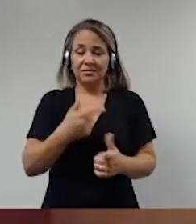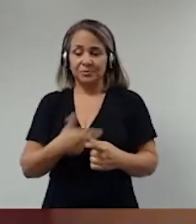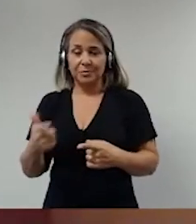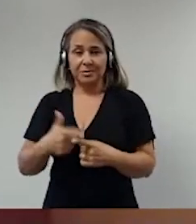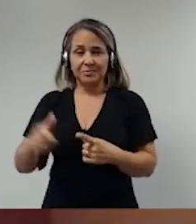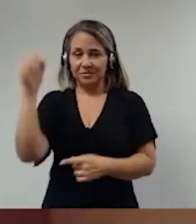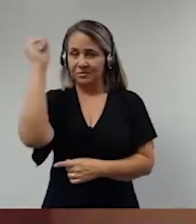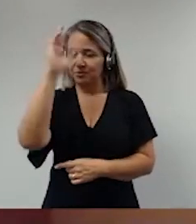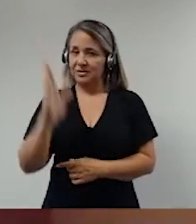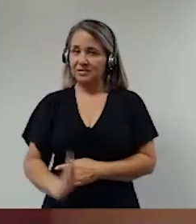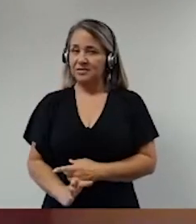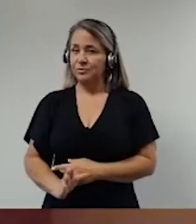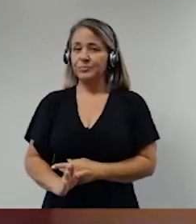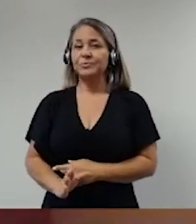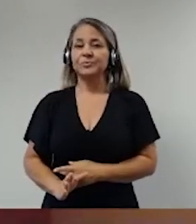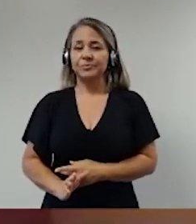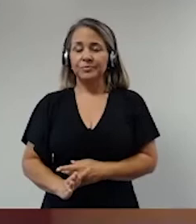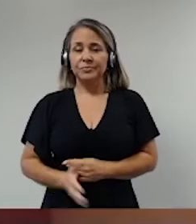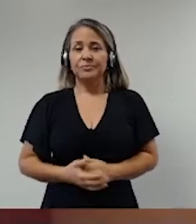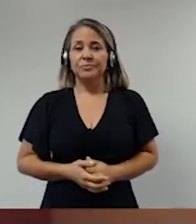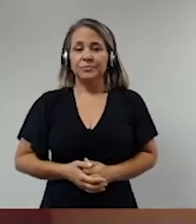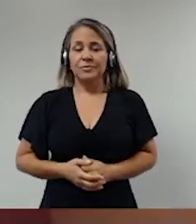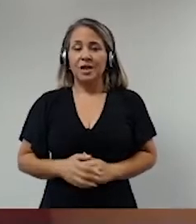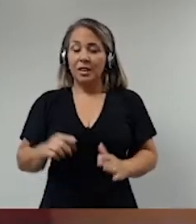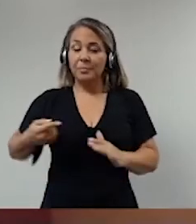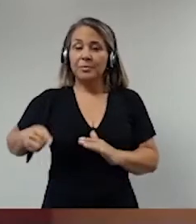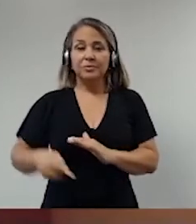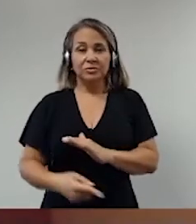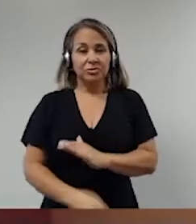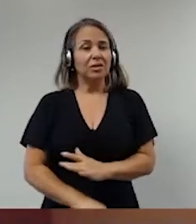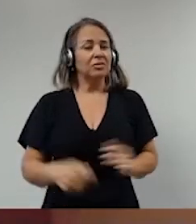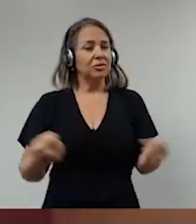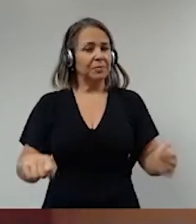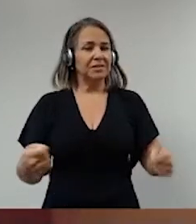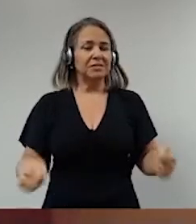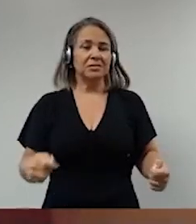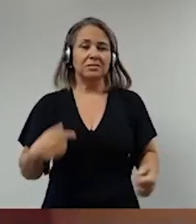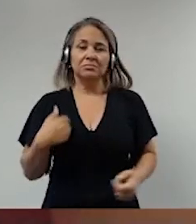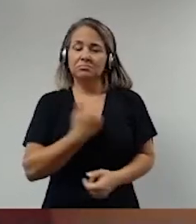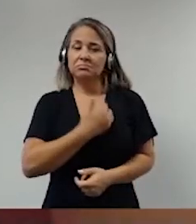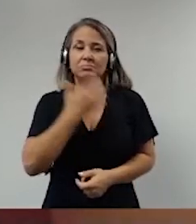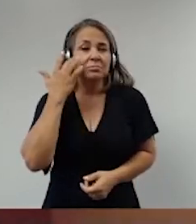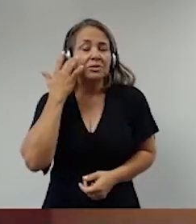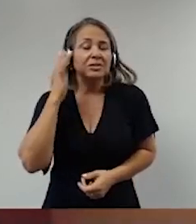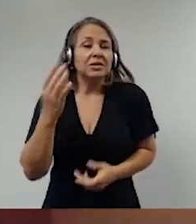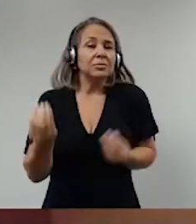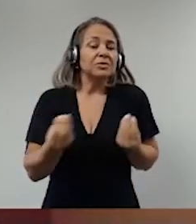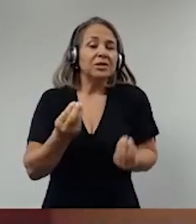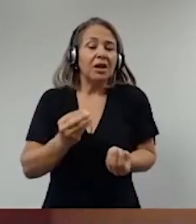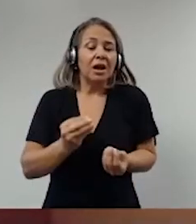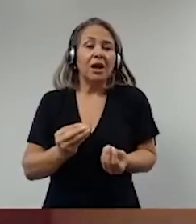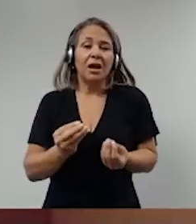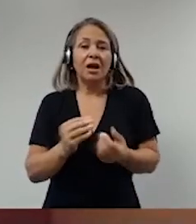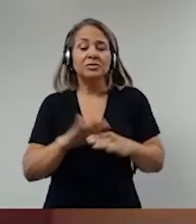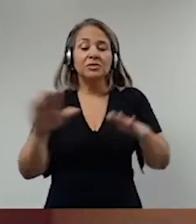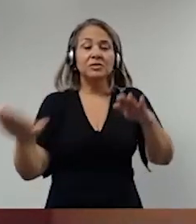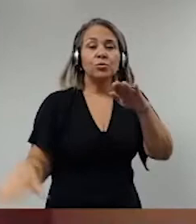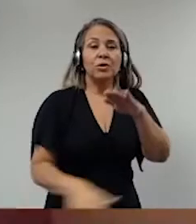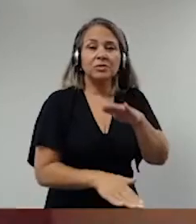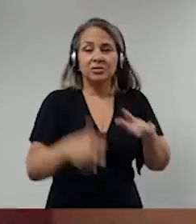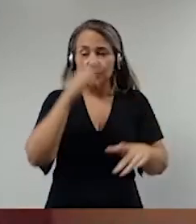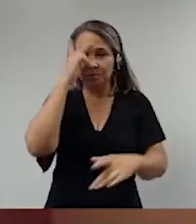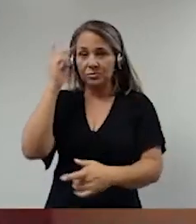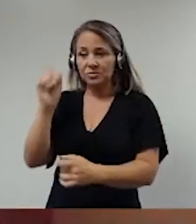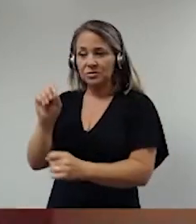Brasil na sua profundidade. Nós não entendemos o que é a desigualdade. Os juristas não